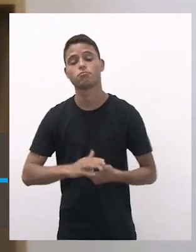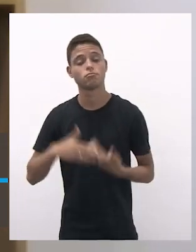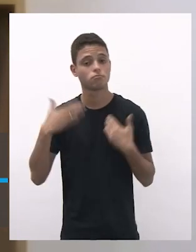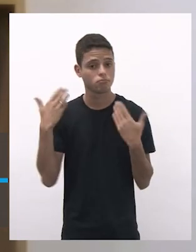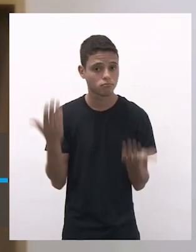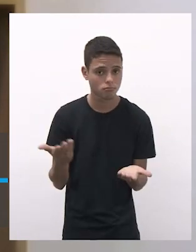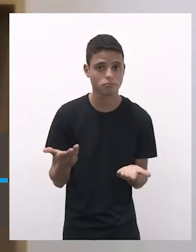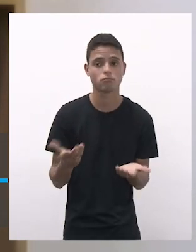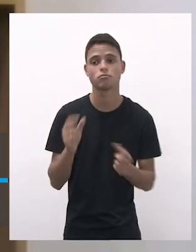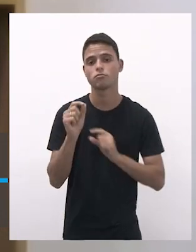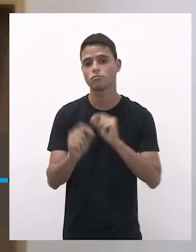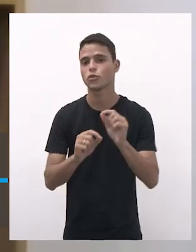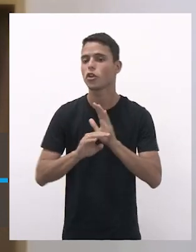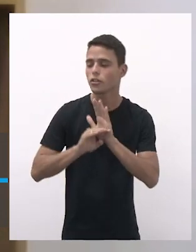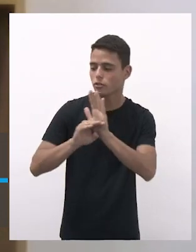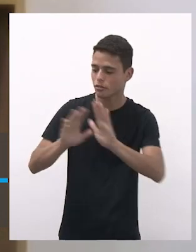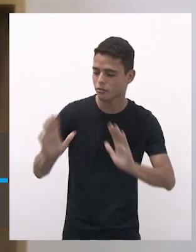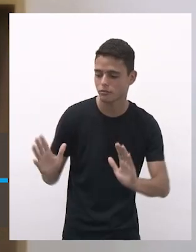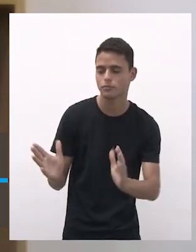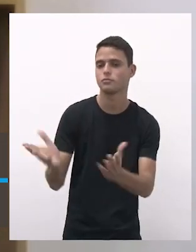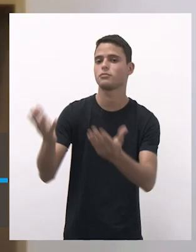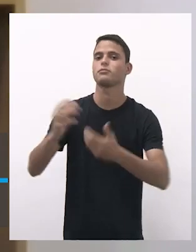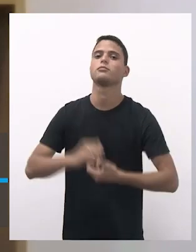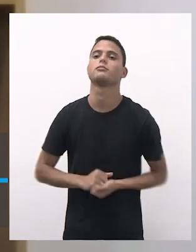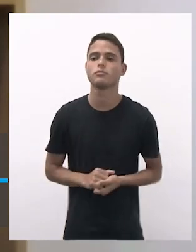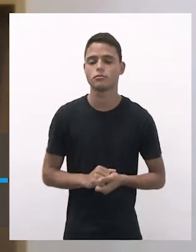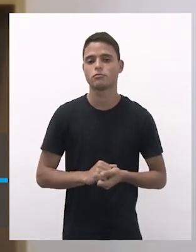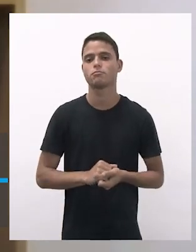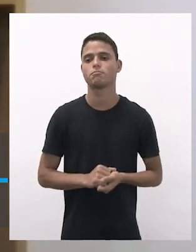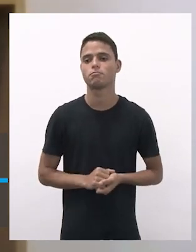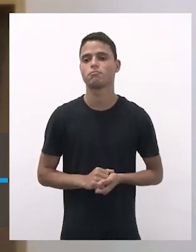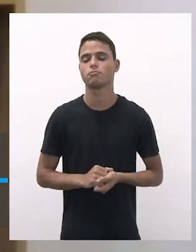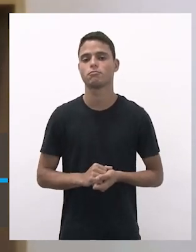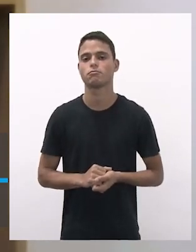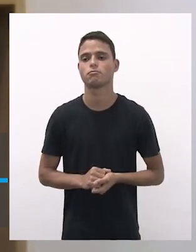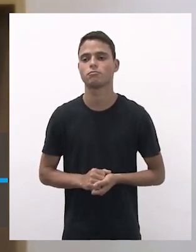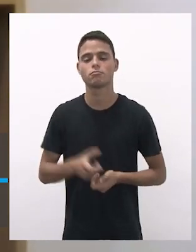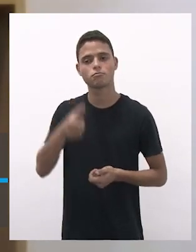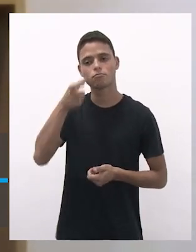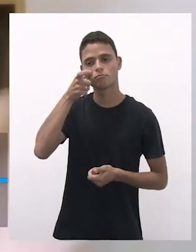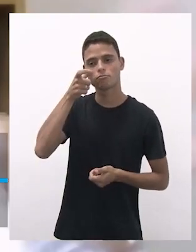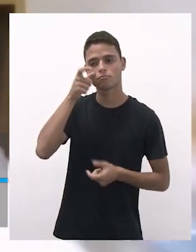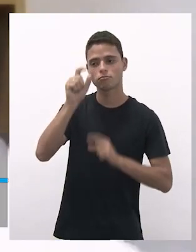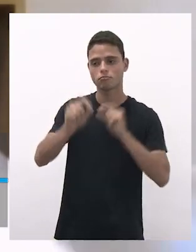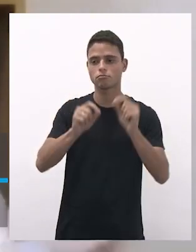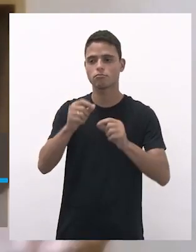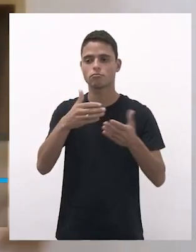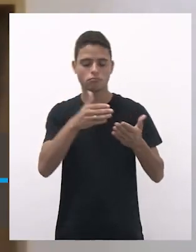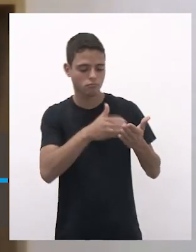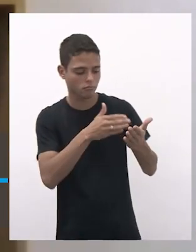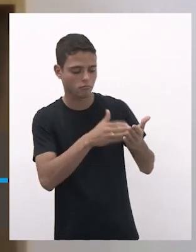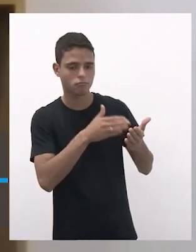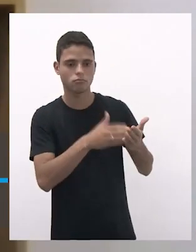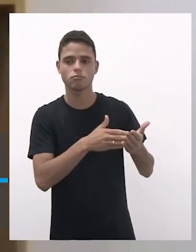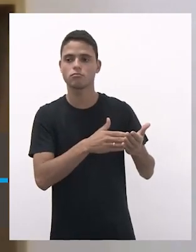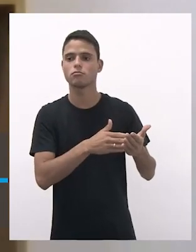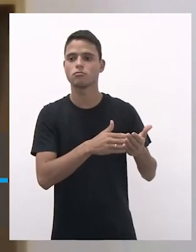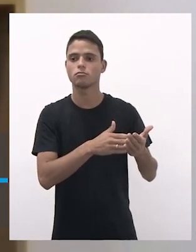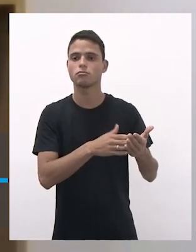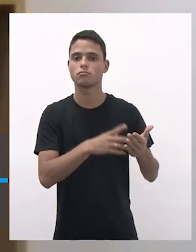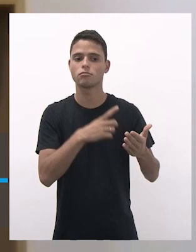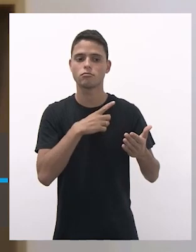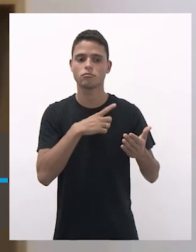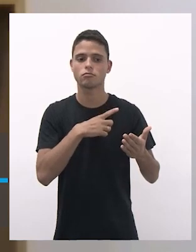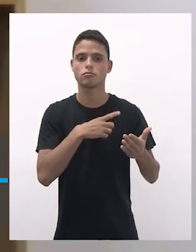acaba agradando o público de uma maneira bastante interessante, porque um livro pega determinado nicho,